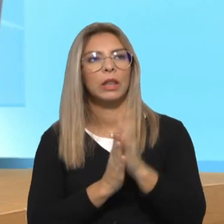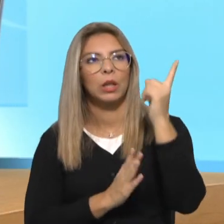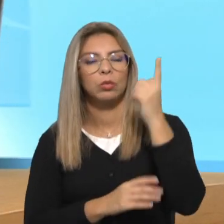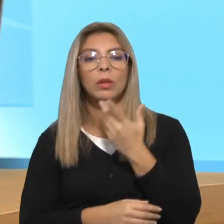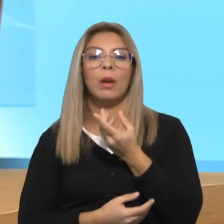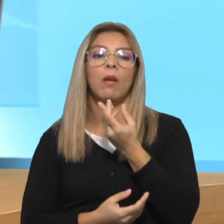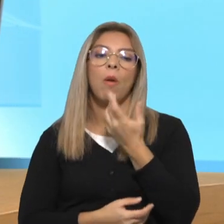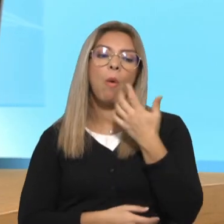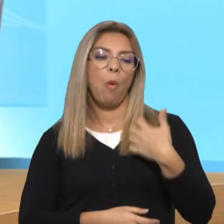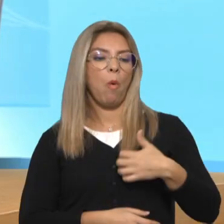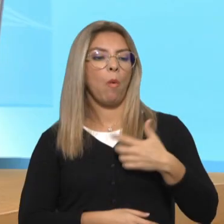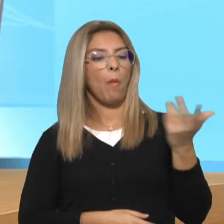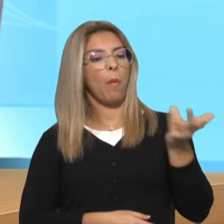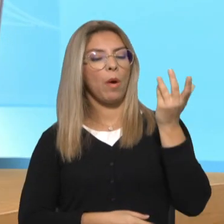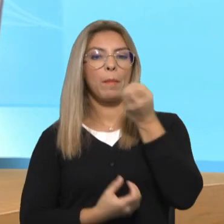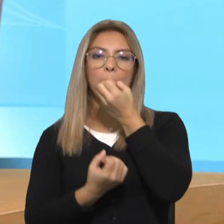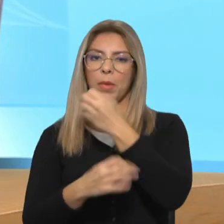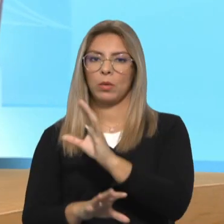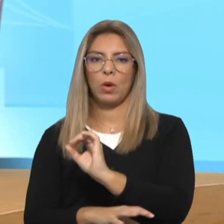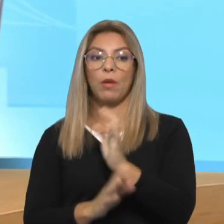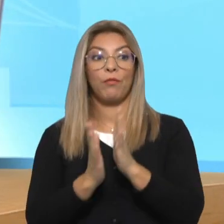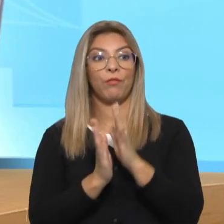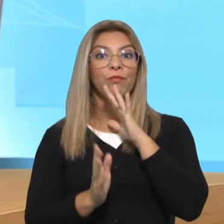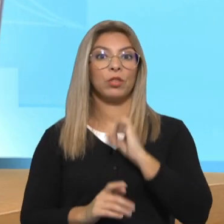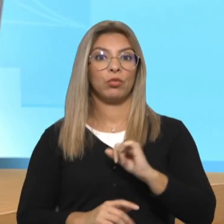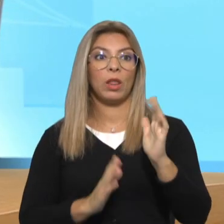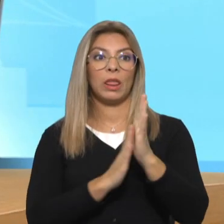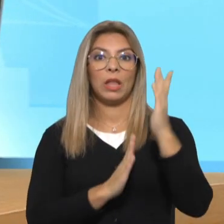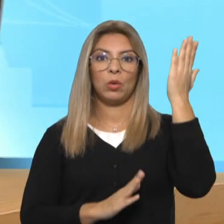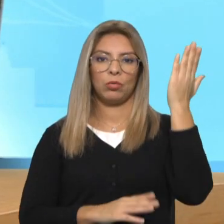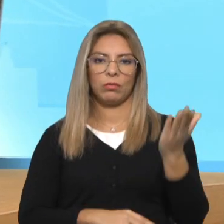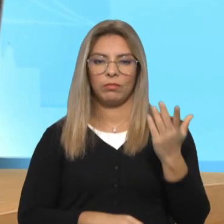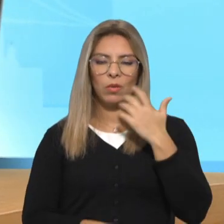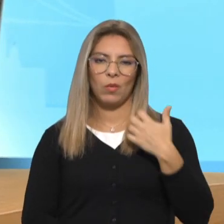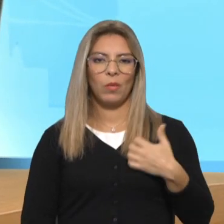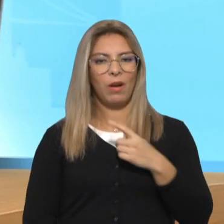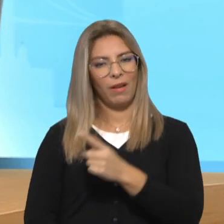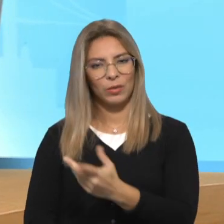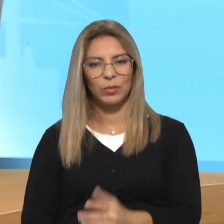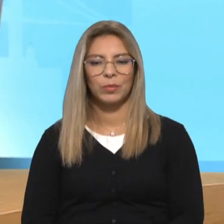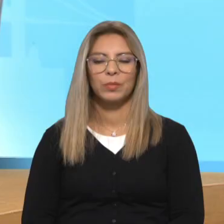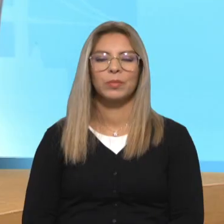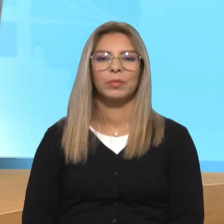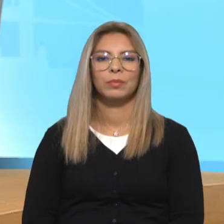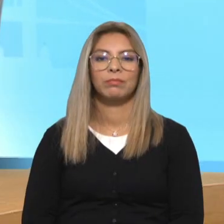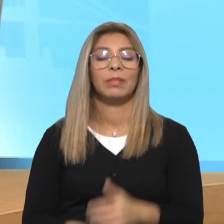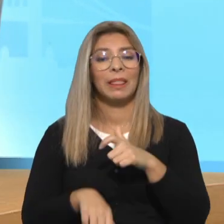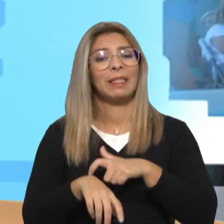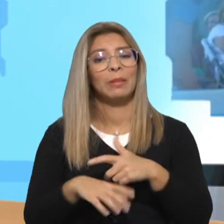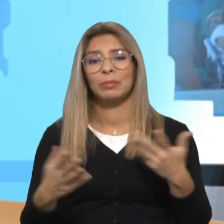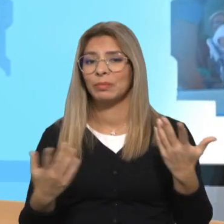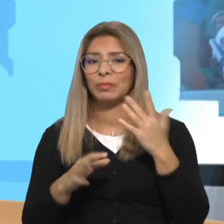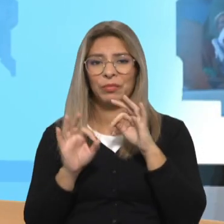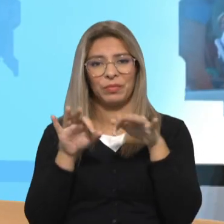porque a honra não se perde, porque na dignidade de filhos de Deus nós já temos toda a honra. Está aí. Infelizmente o nosso tempo